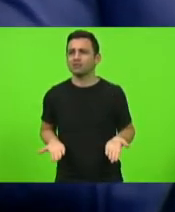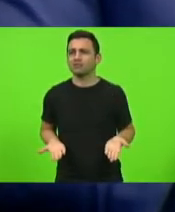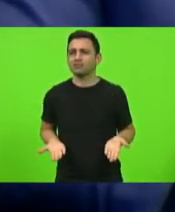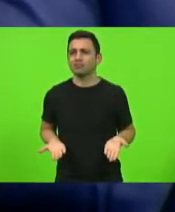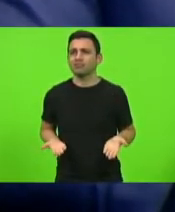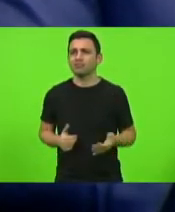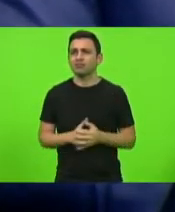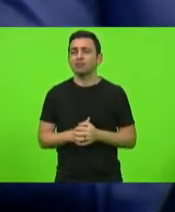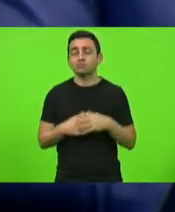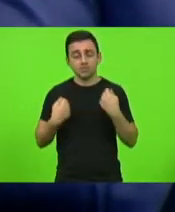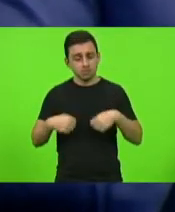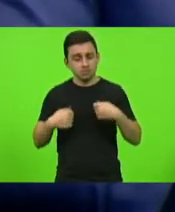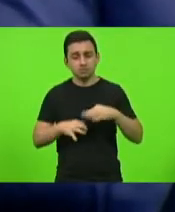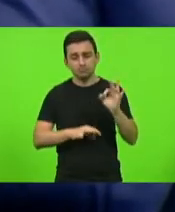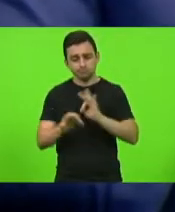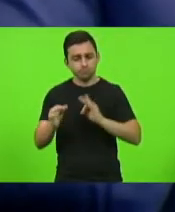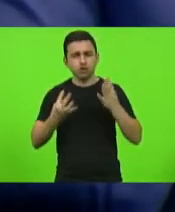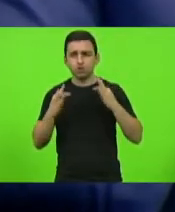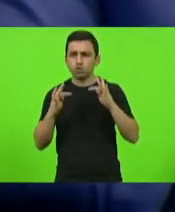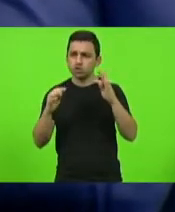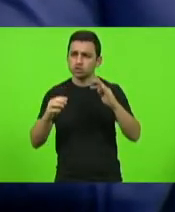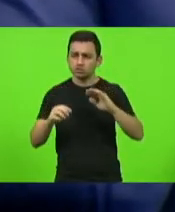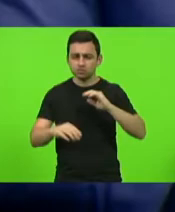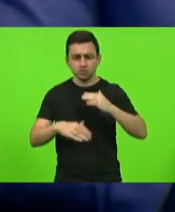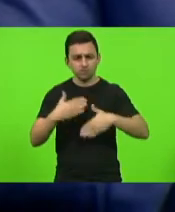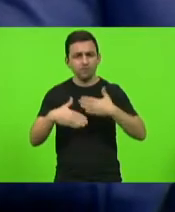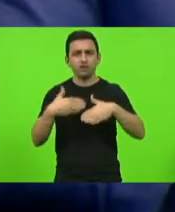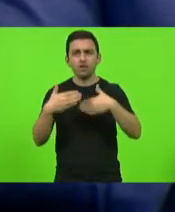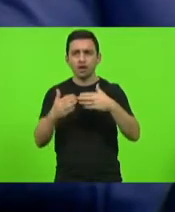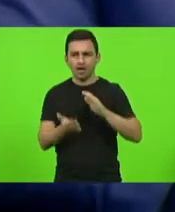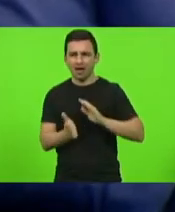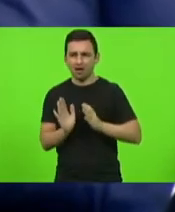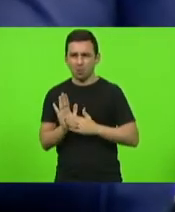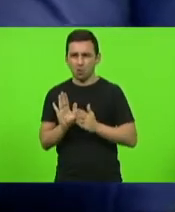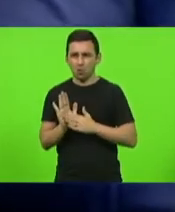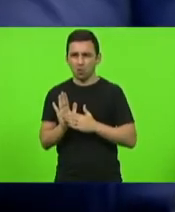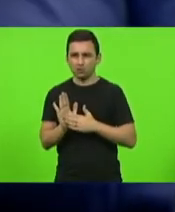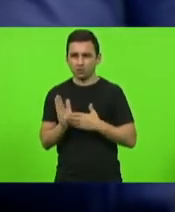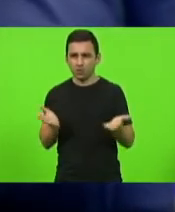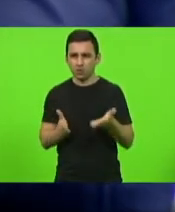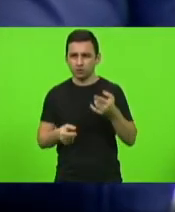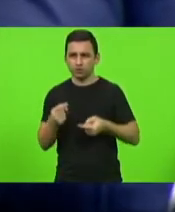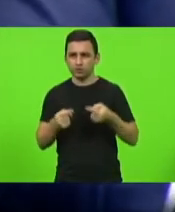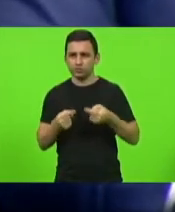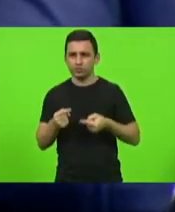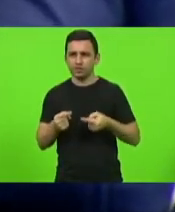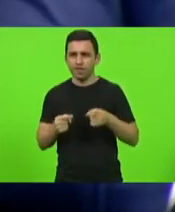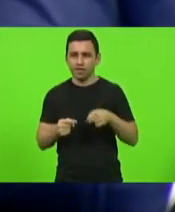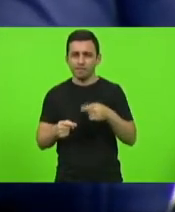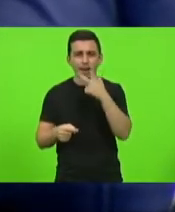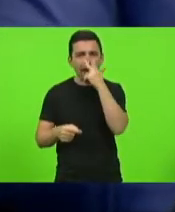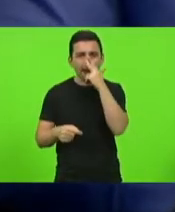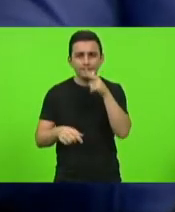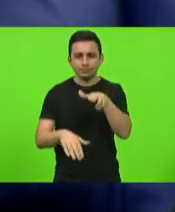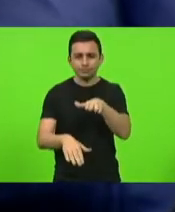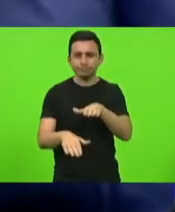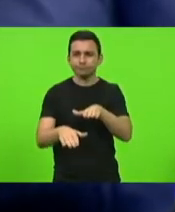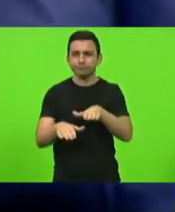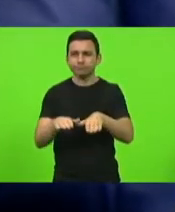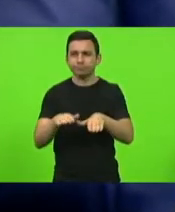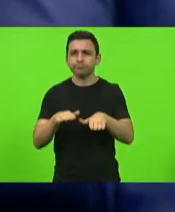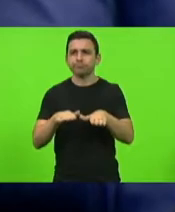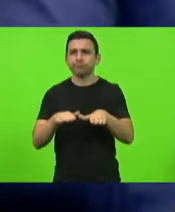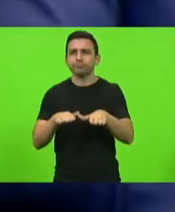sistema portuário. E, com certeza, a proposta que hoje se discute é um passo para nós alcançarmos os